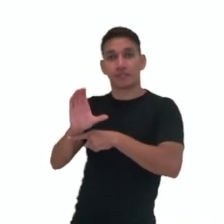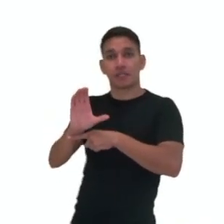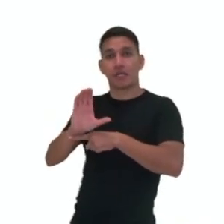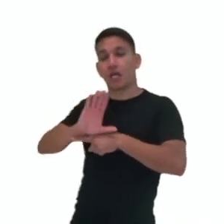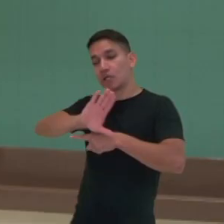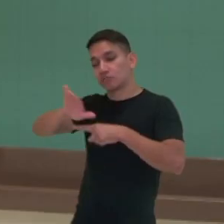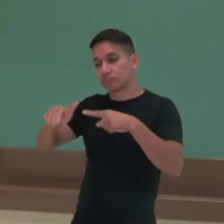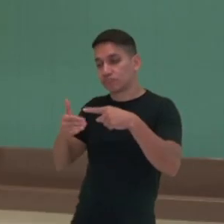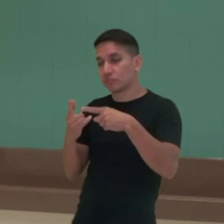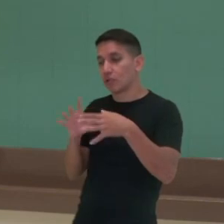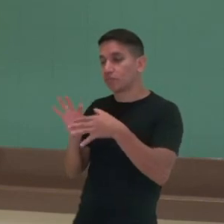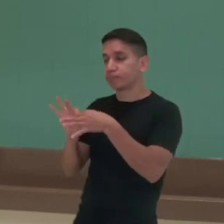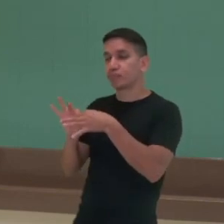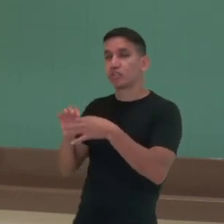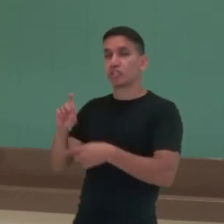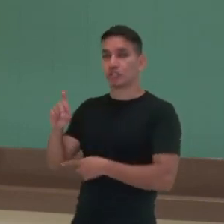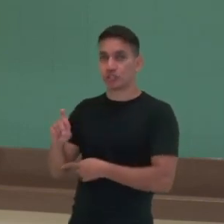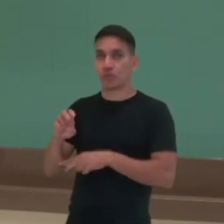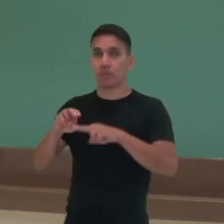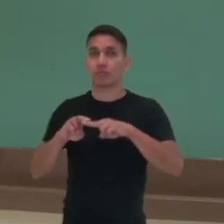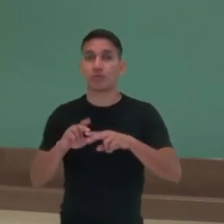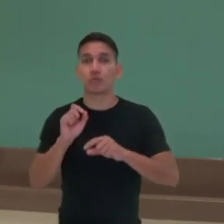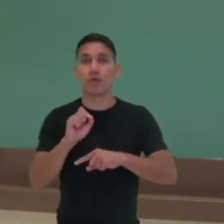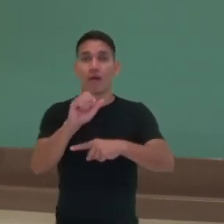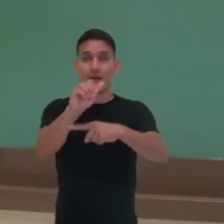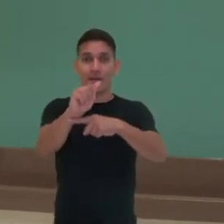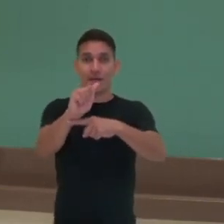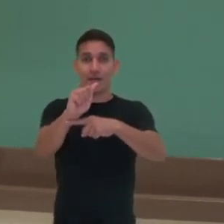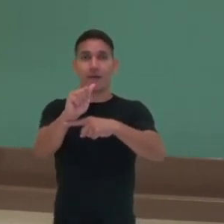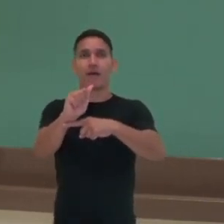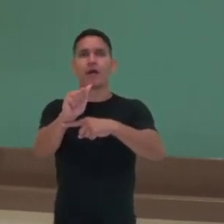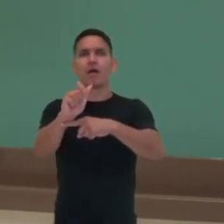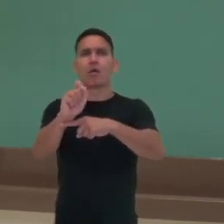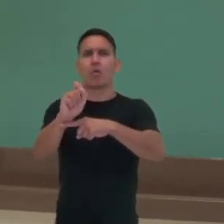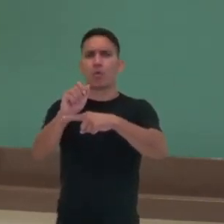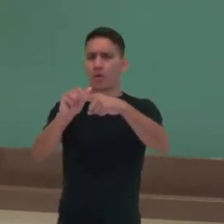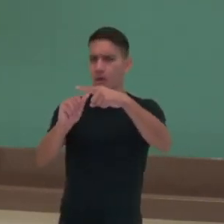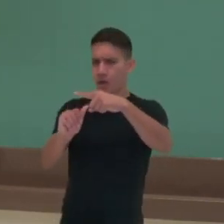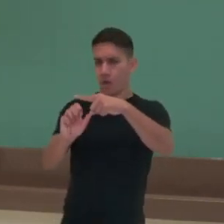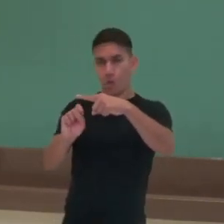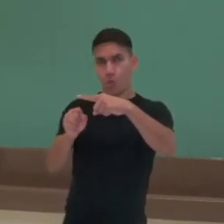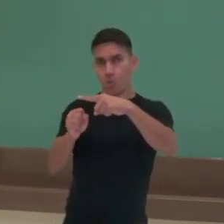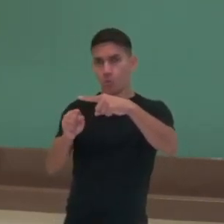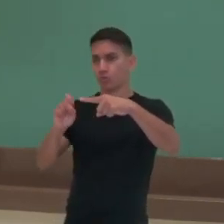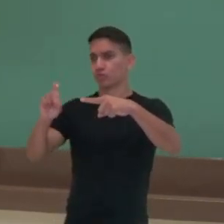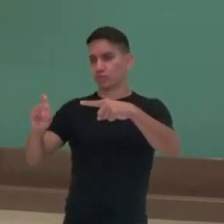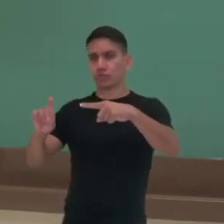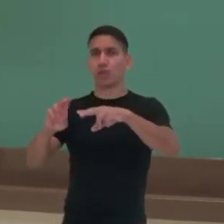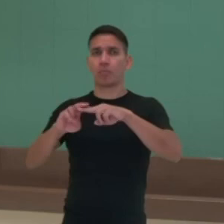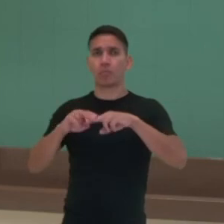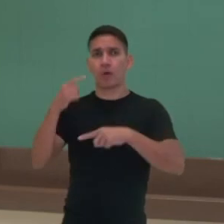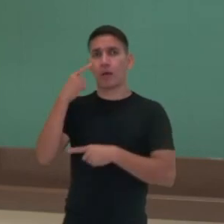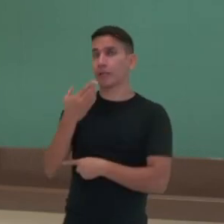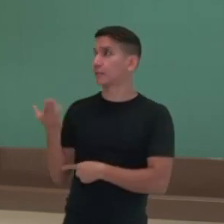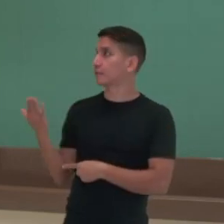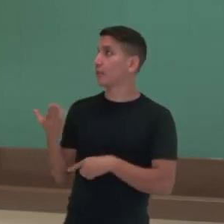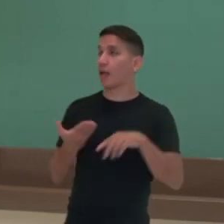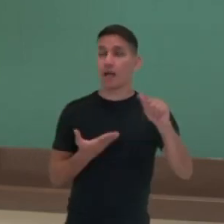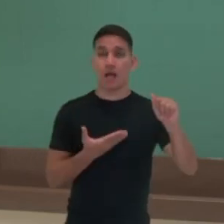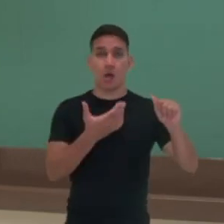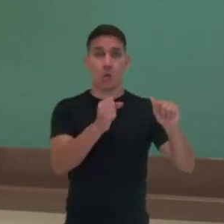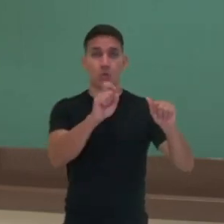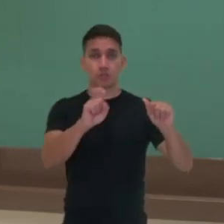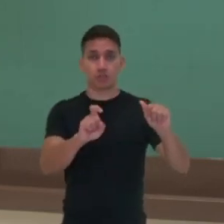função de x. Então, A vai ficar igual a 8x, B igual a 5x e C igual a